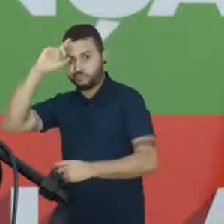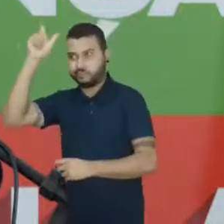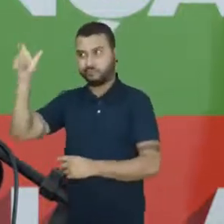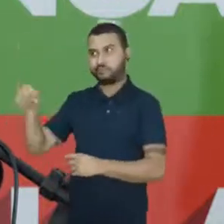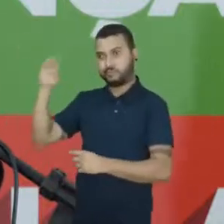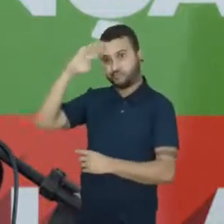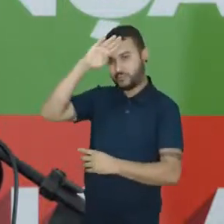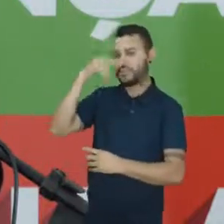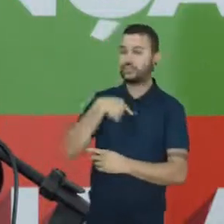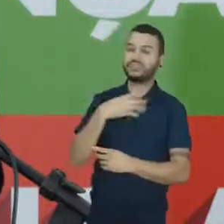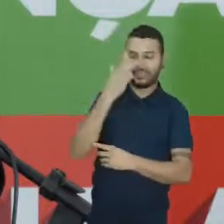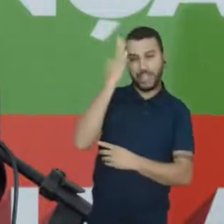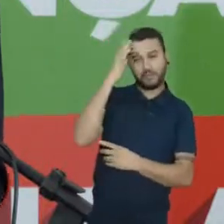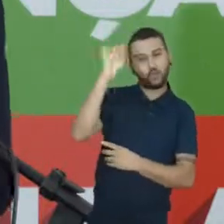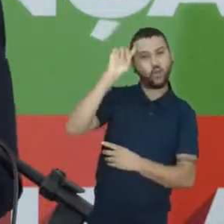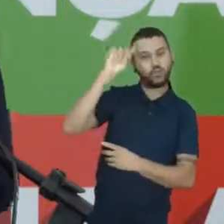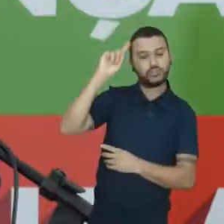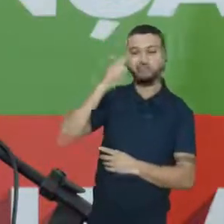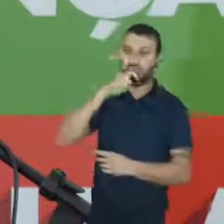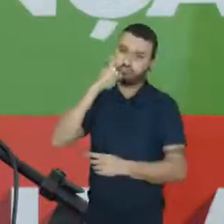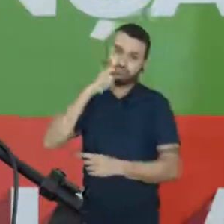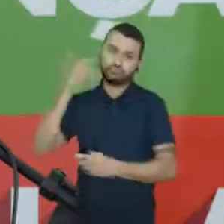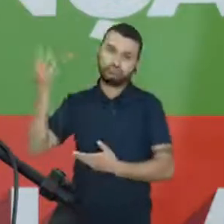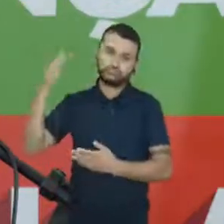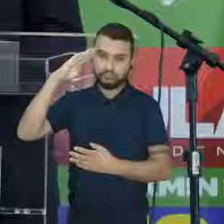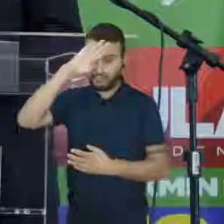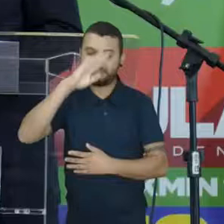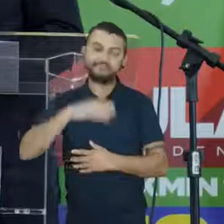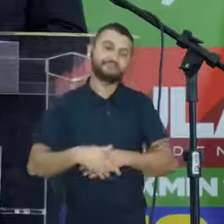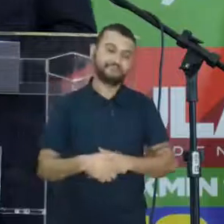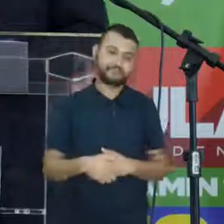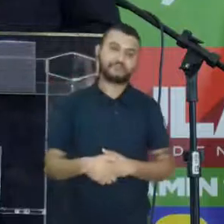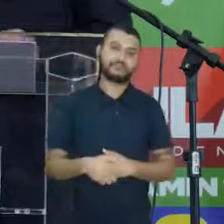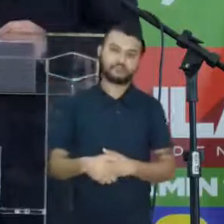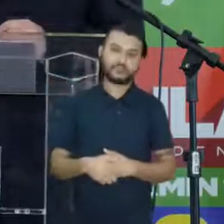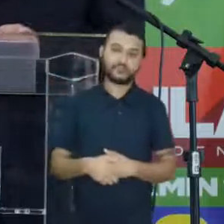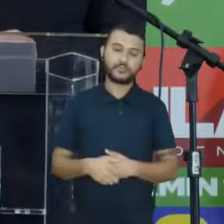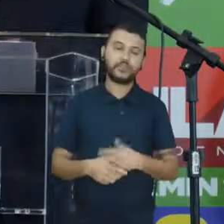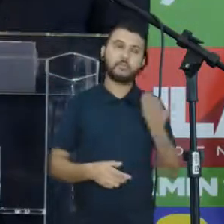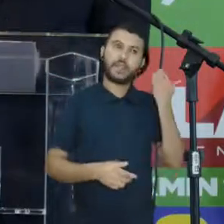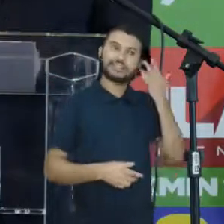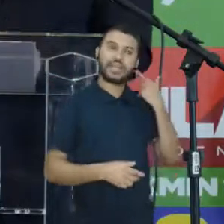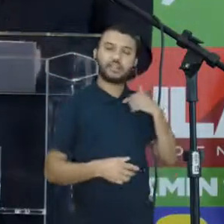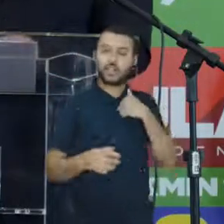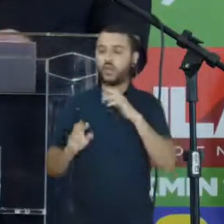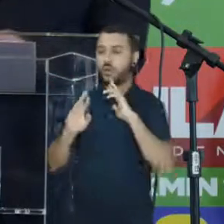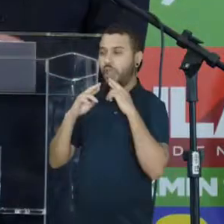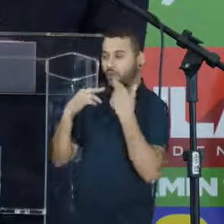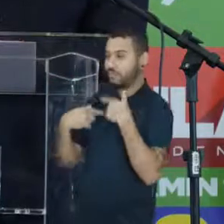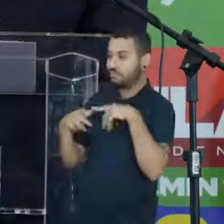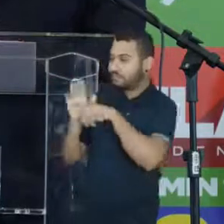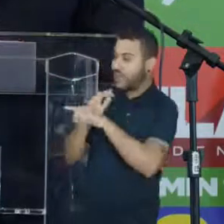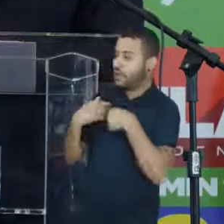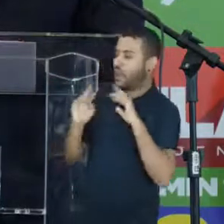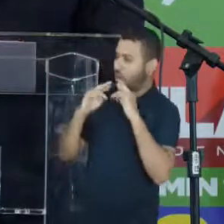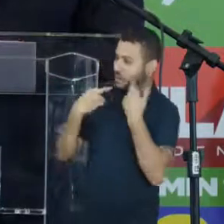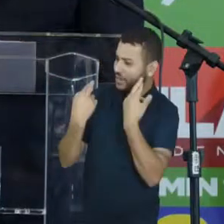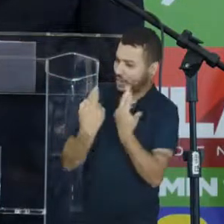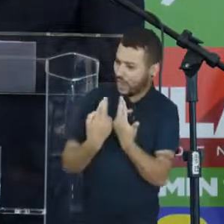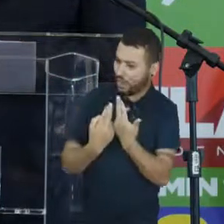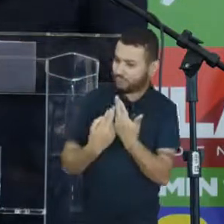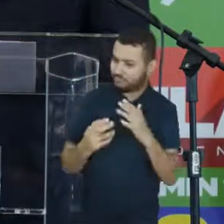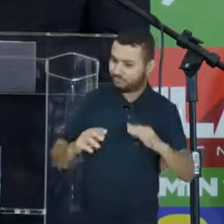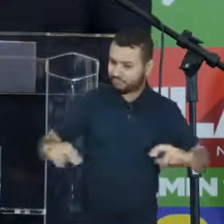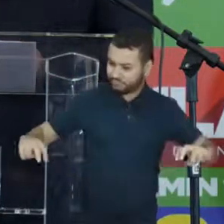dia. Todo santo dia. Eu até, Simone, um dia desse, numa reunião com vários empresários, eu pedi para ele me fazer a